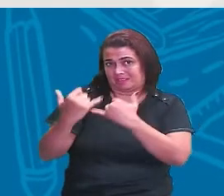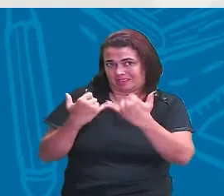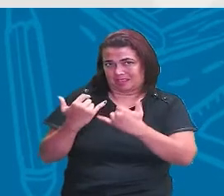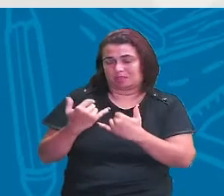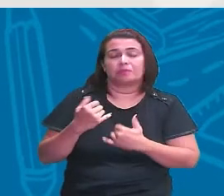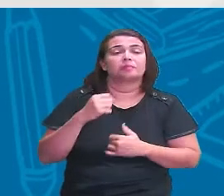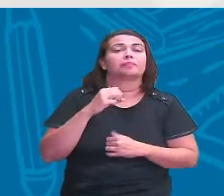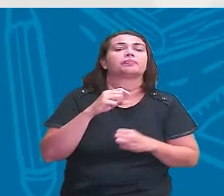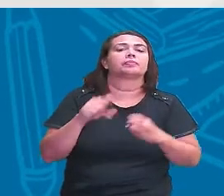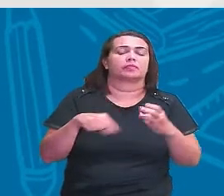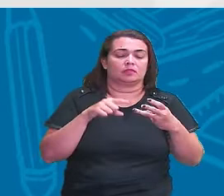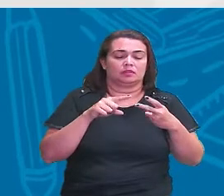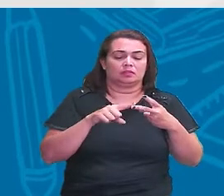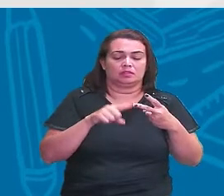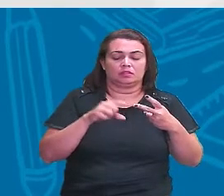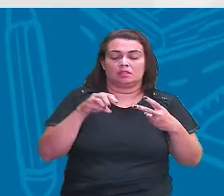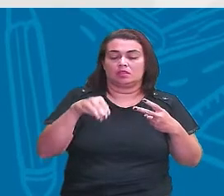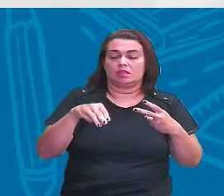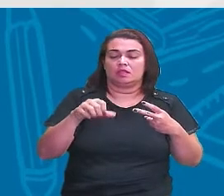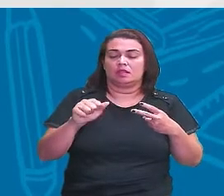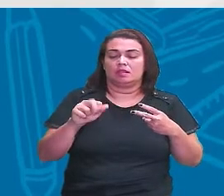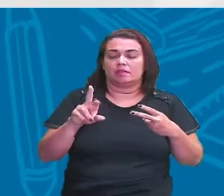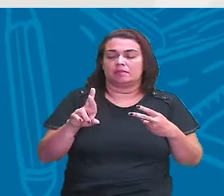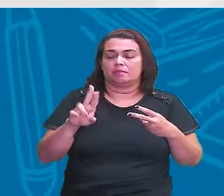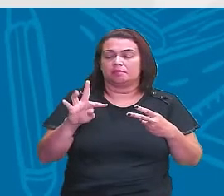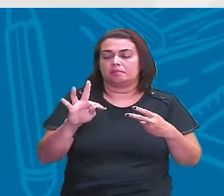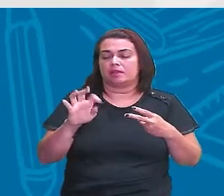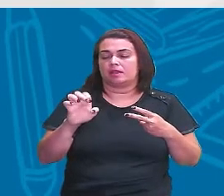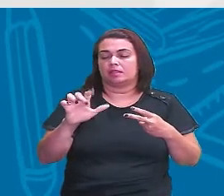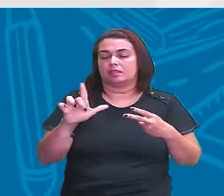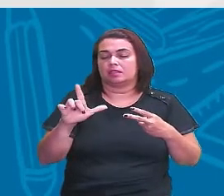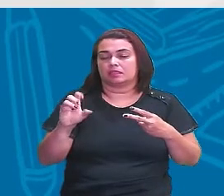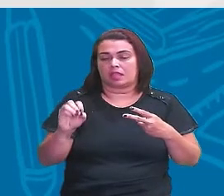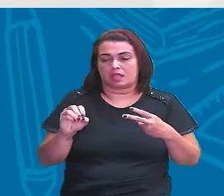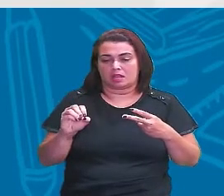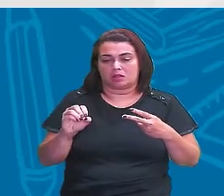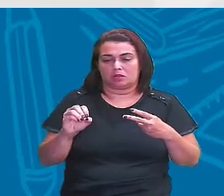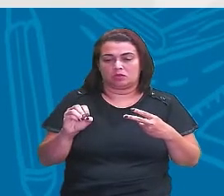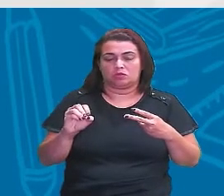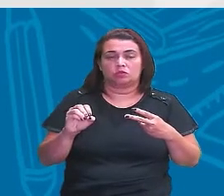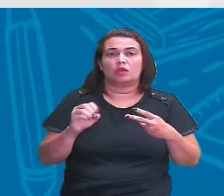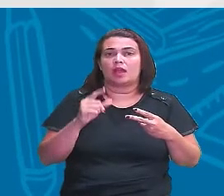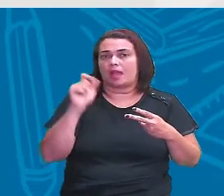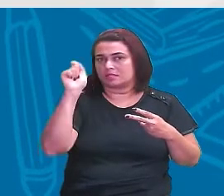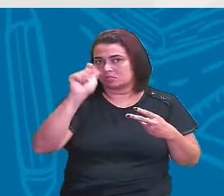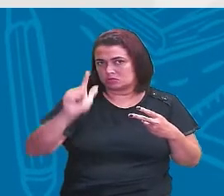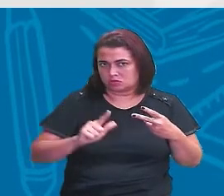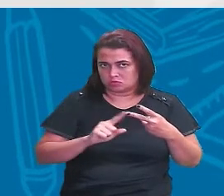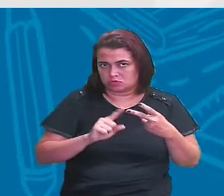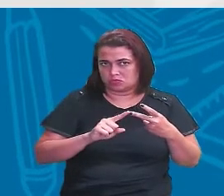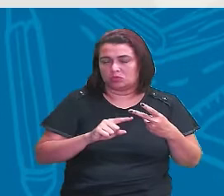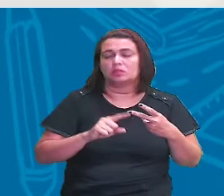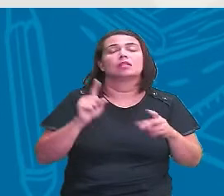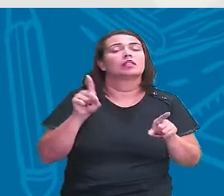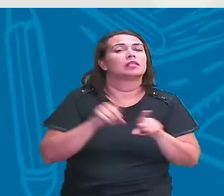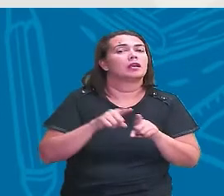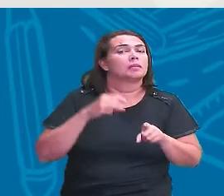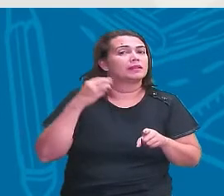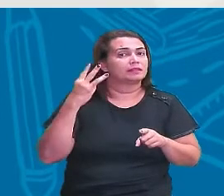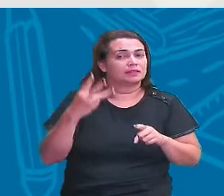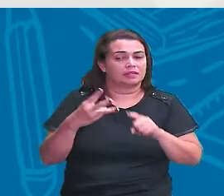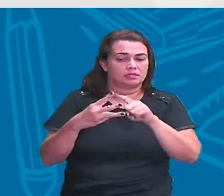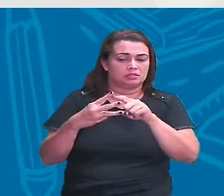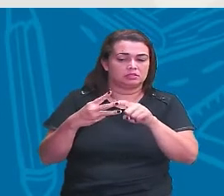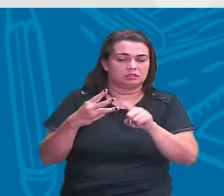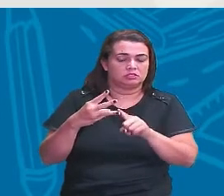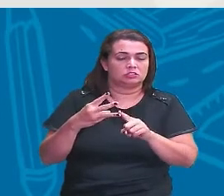Martelo. 3 vezes também a gente emitiu o som. Então, é uma palavra com 3 sílabas. A